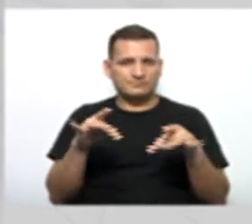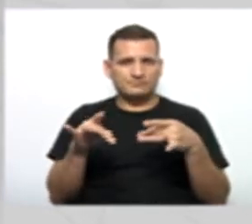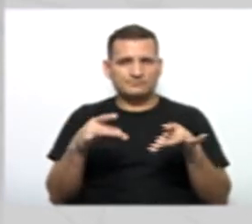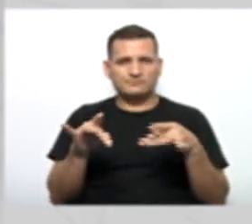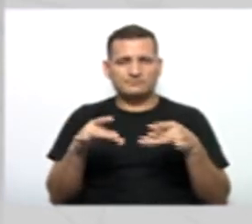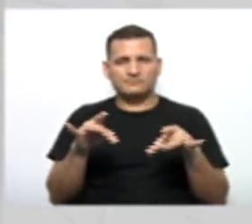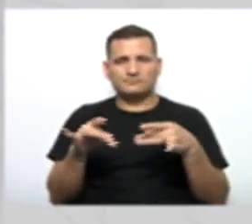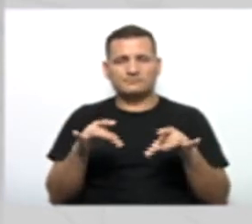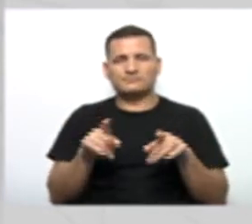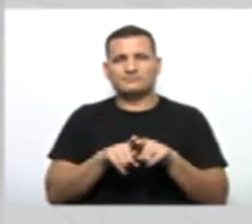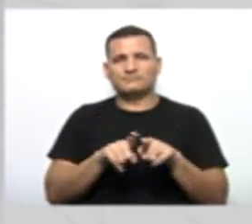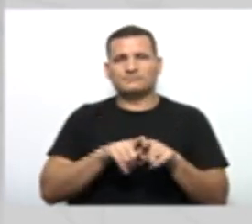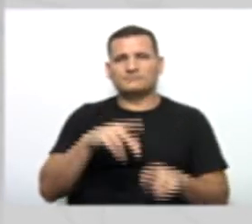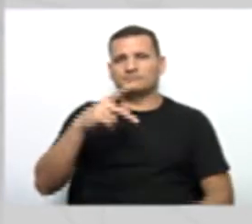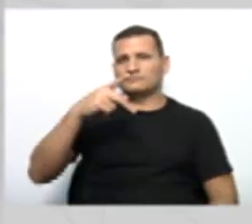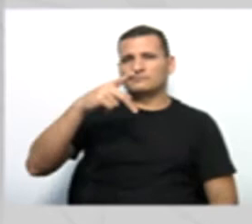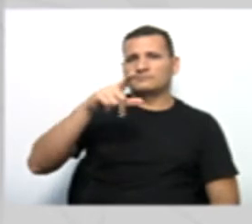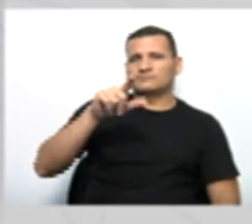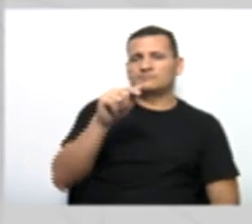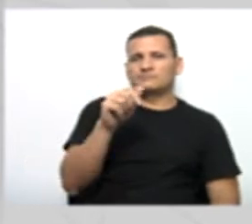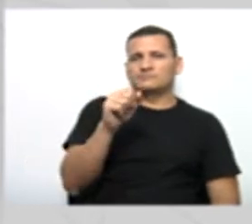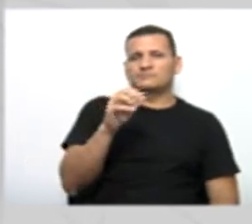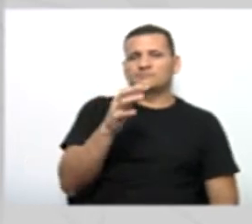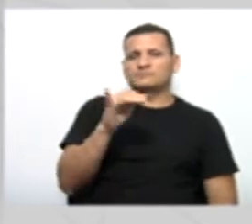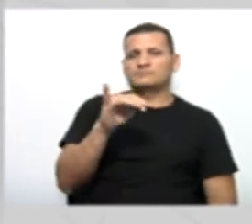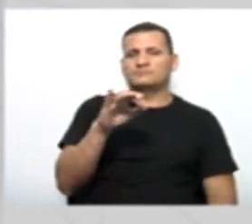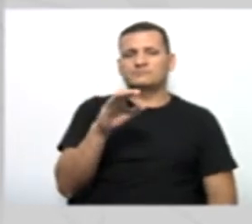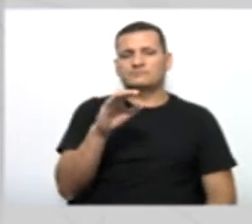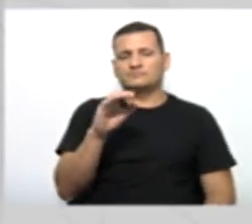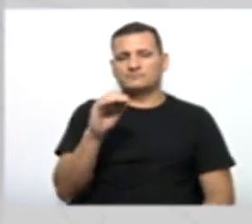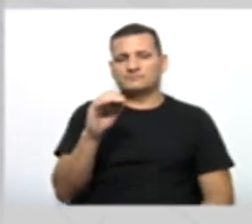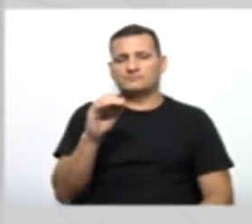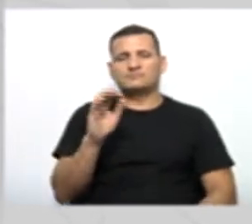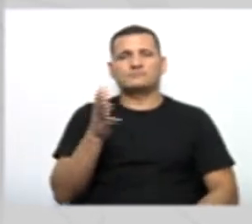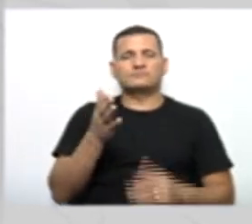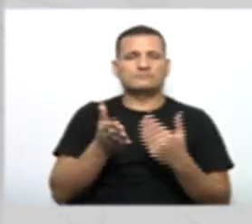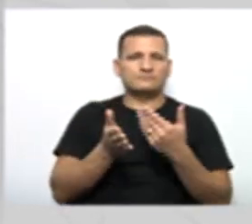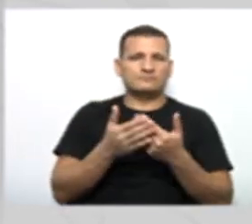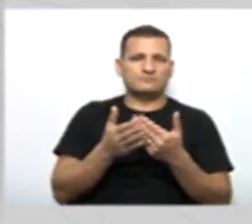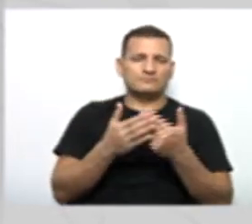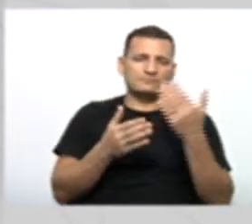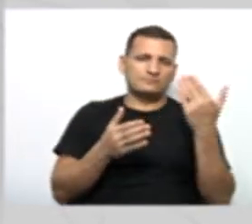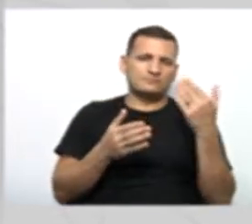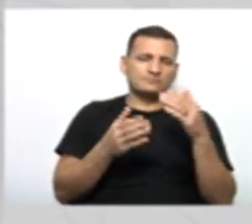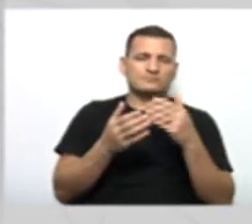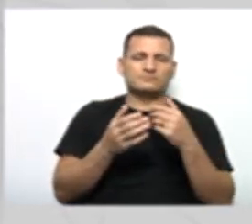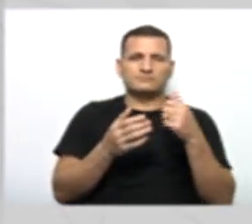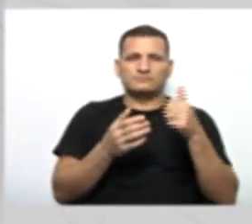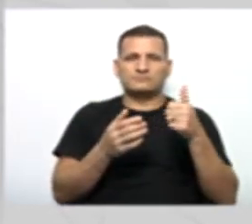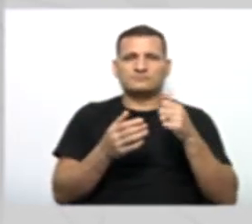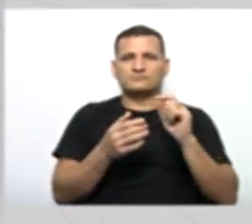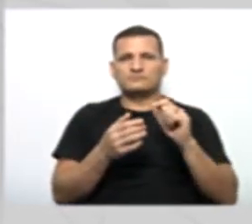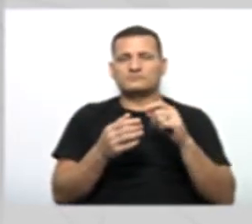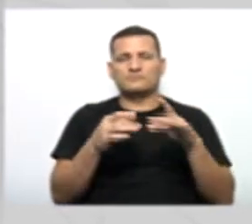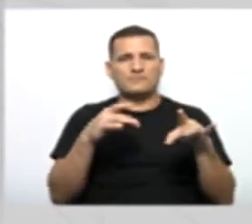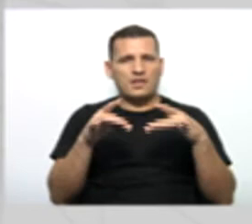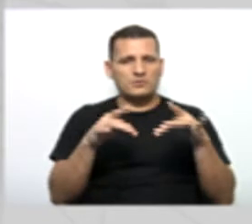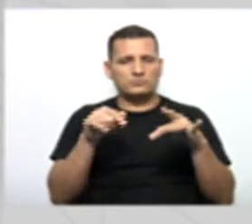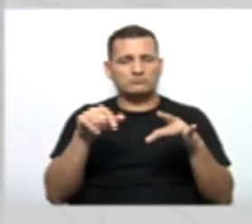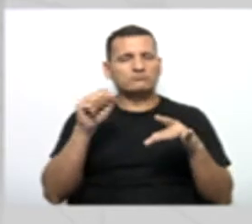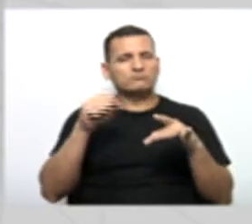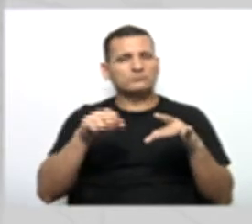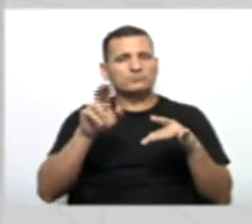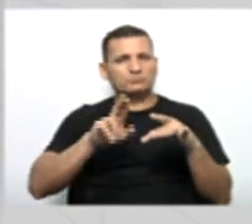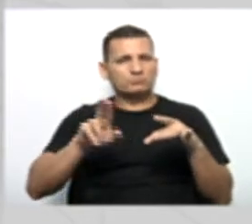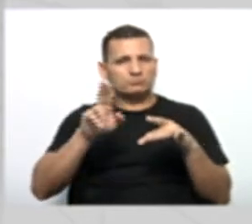Nós falamos aqui muito intensamente na aula 1 que o plástico ele é sim um produto, um recurso muito útil, mas